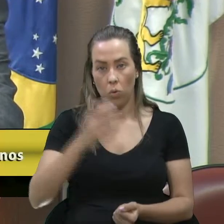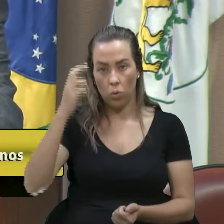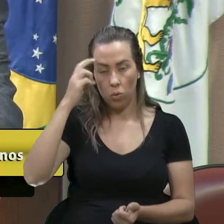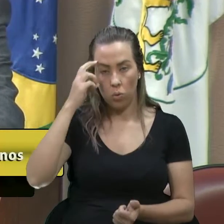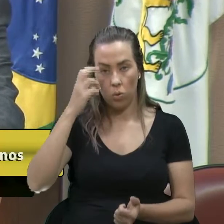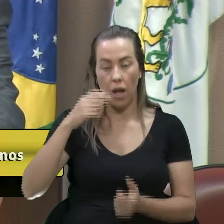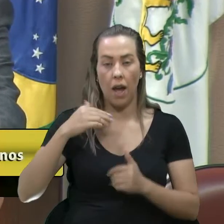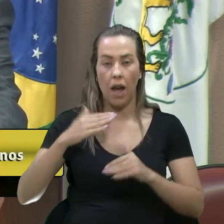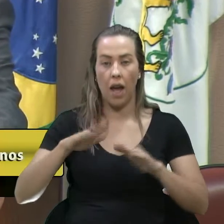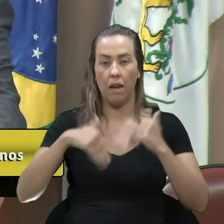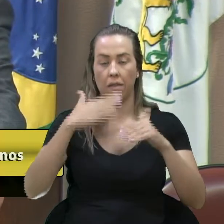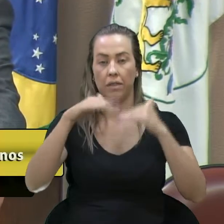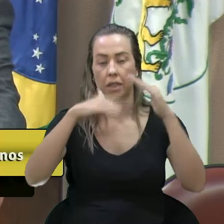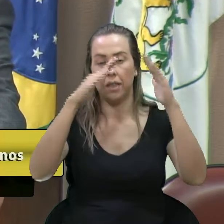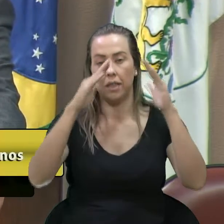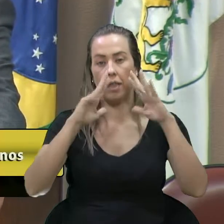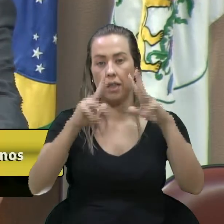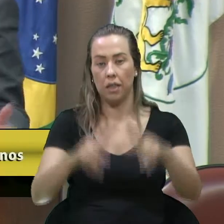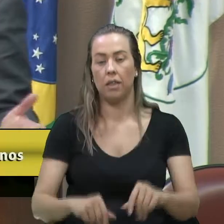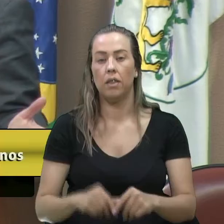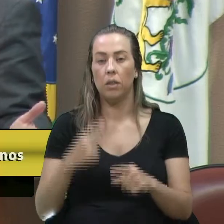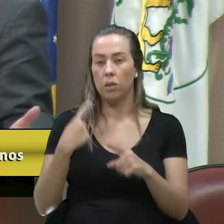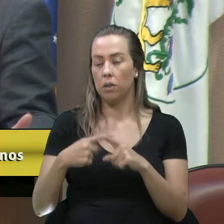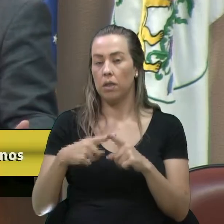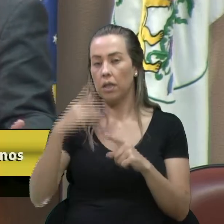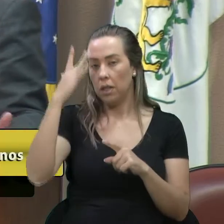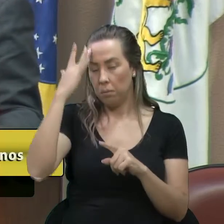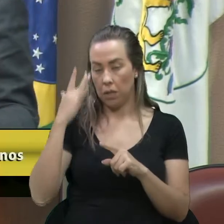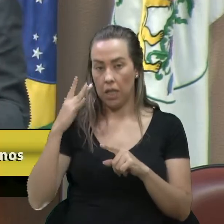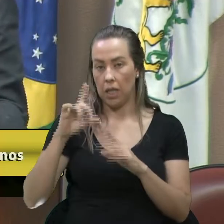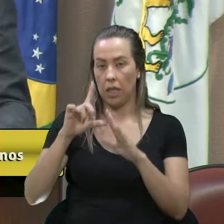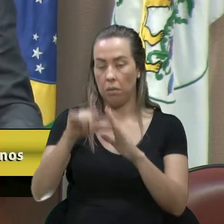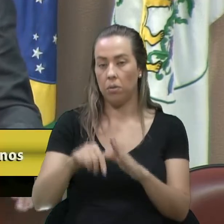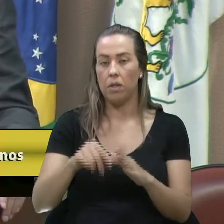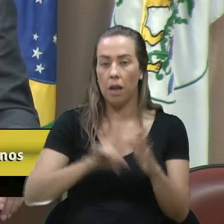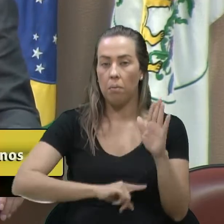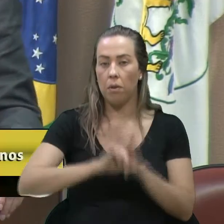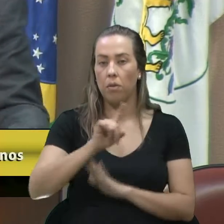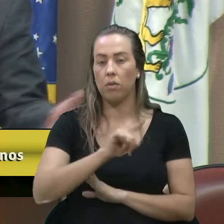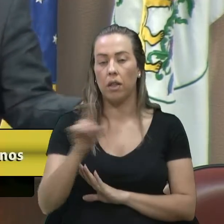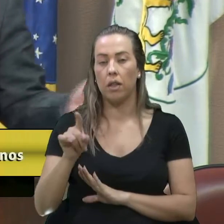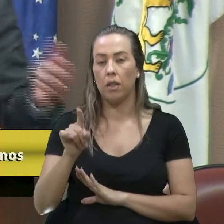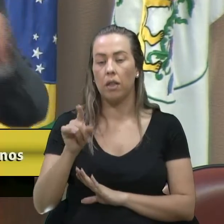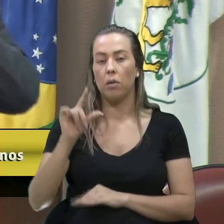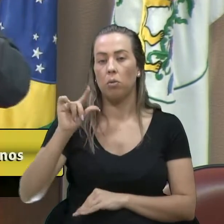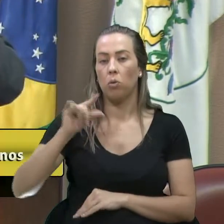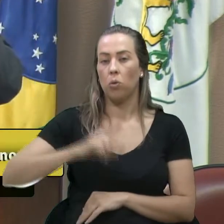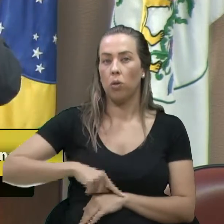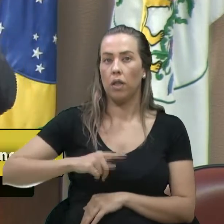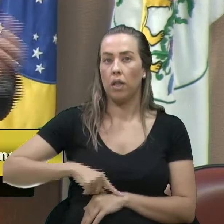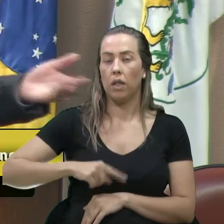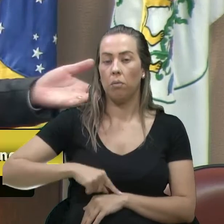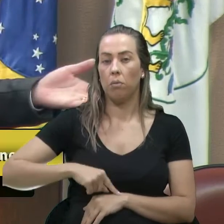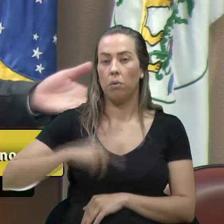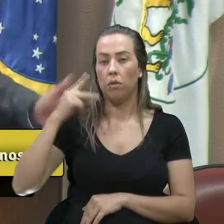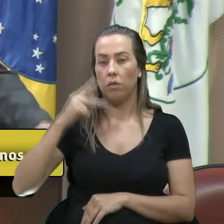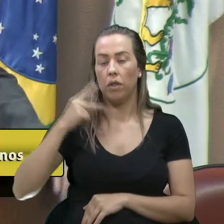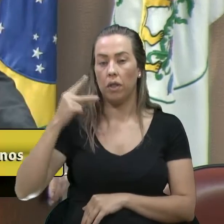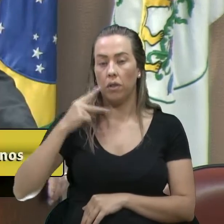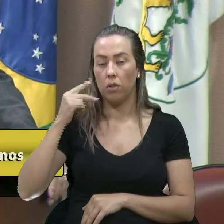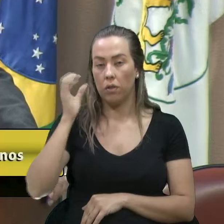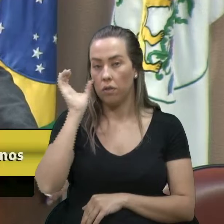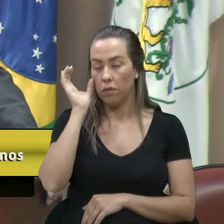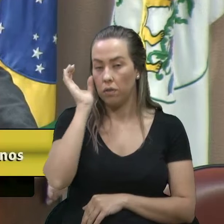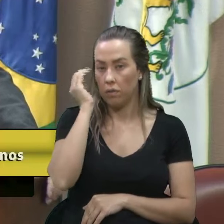culturalmente avançar nesse quesito. Porque amanhã depois, a pergunta que fica, há pouco tempo, vereador